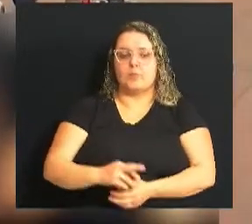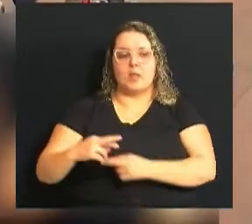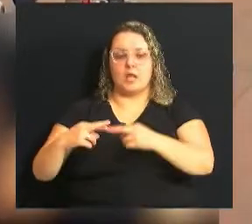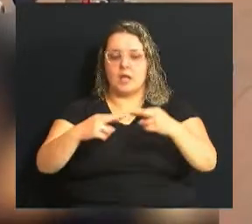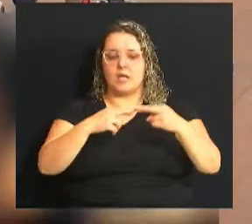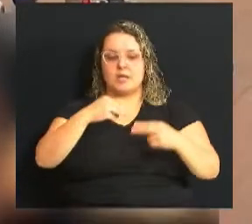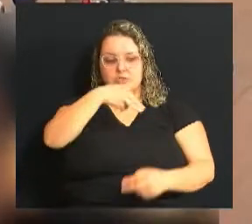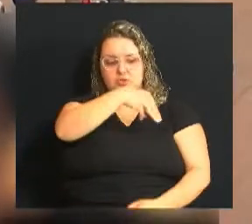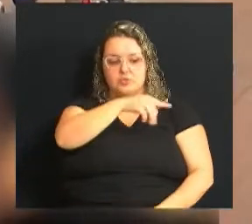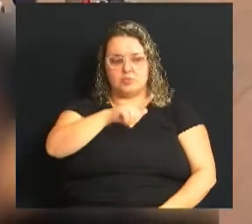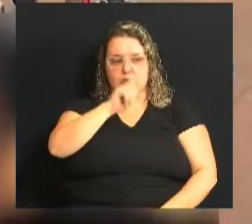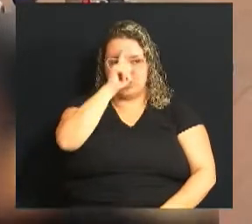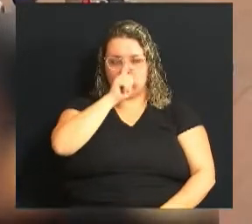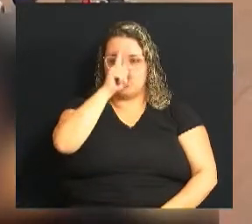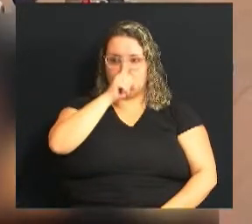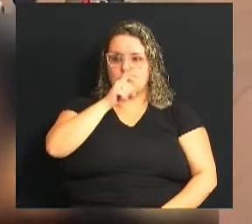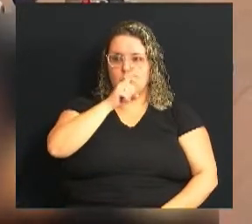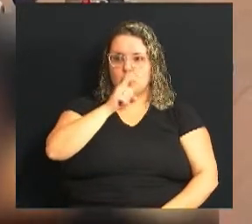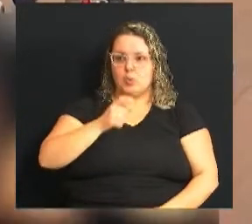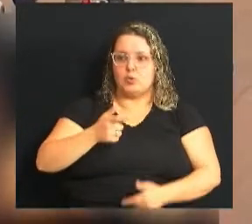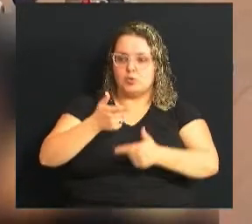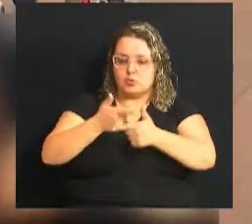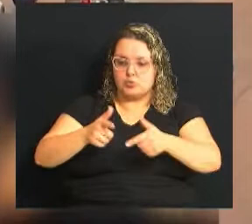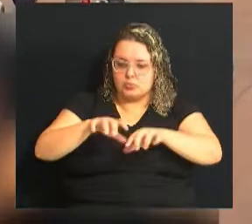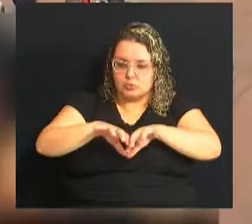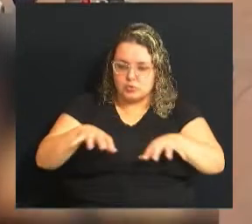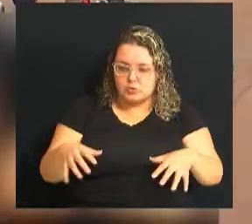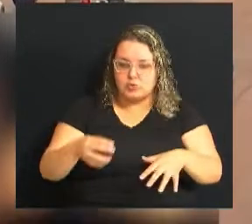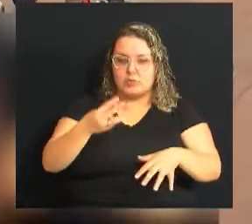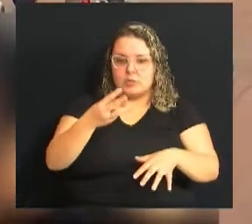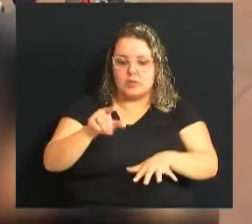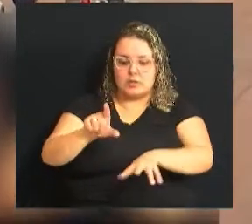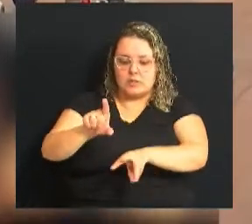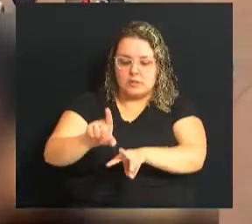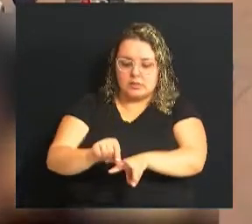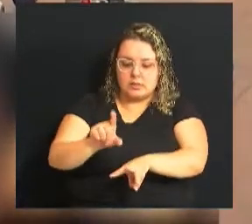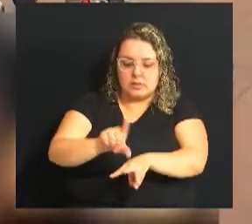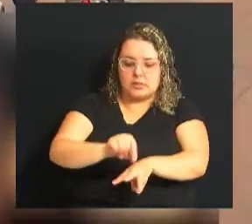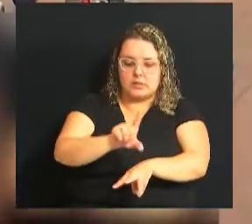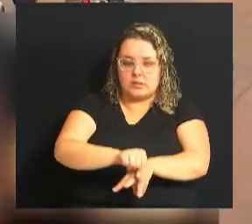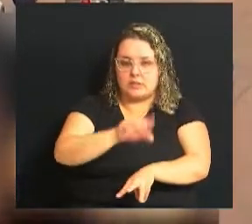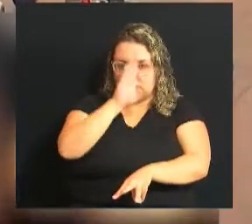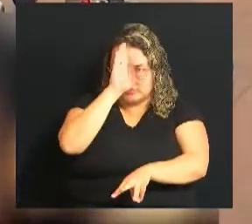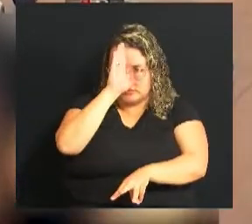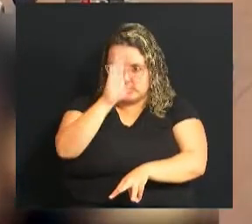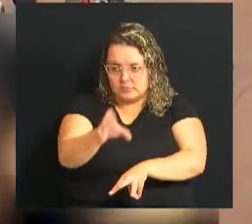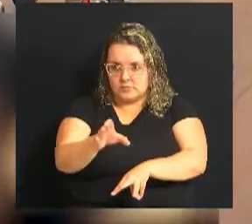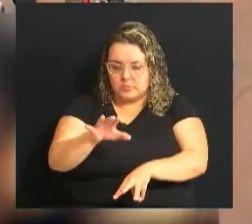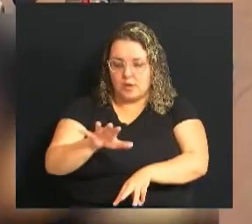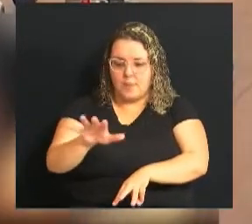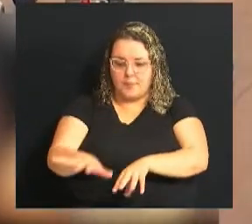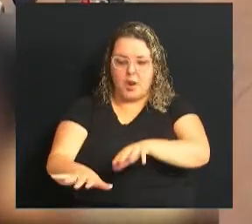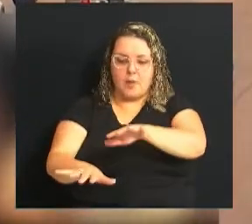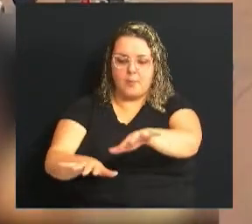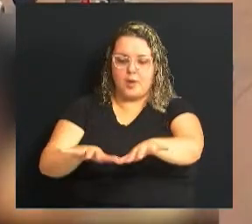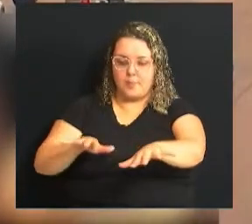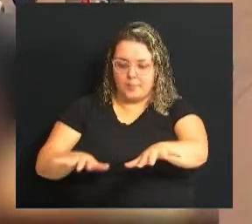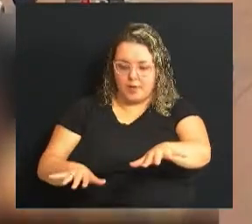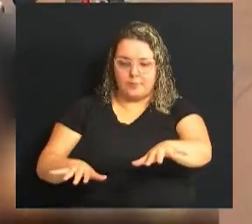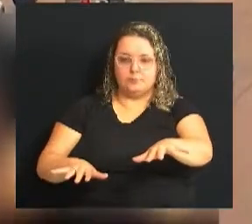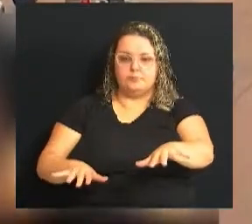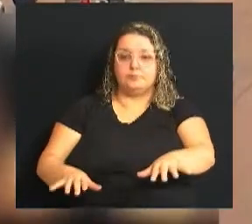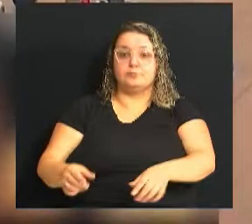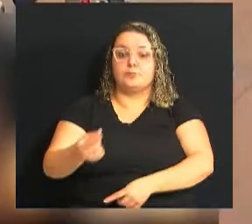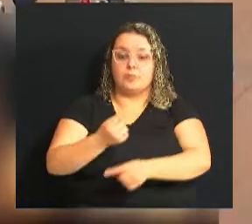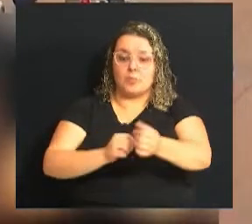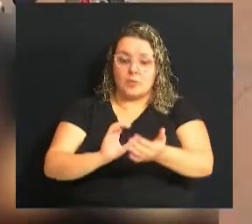as suas propostas de emendas impositivas em 3 eixos principais, Esses eixos a gente vai dividir em